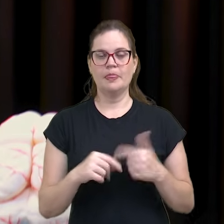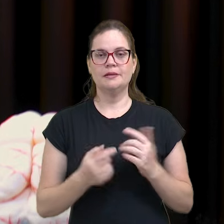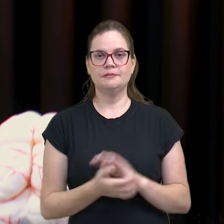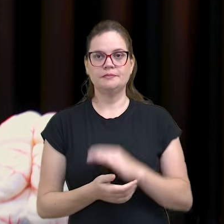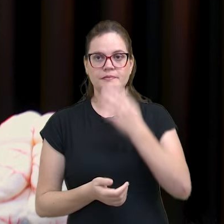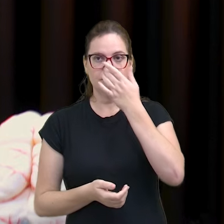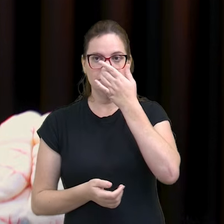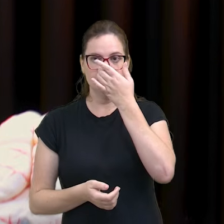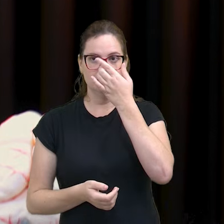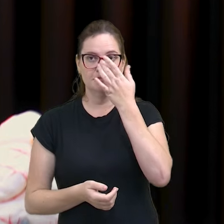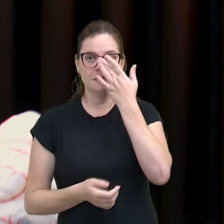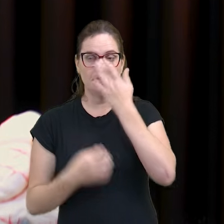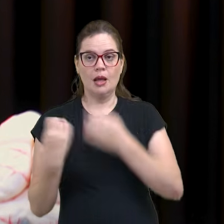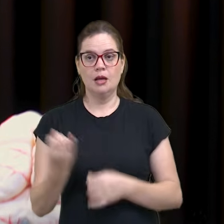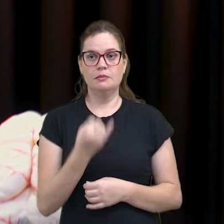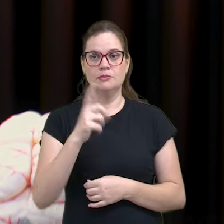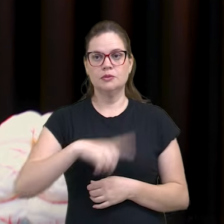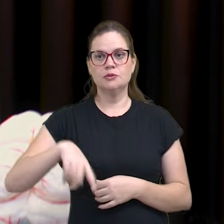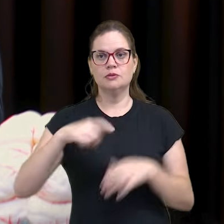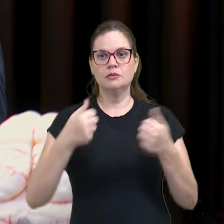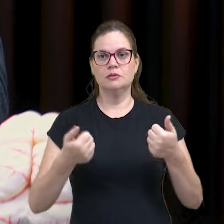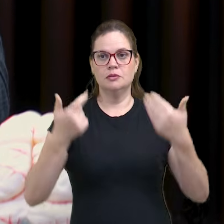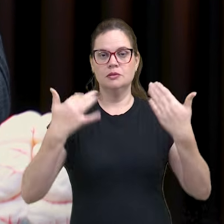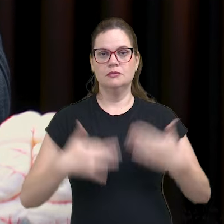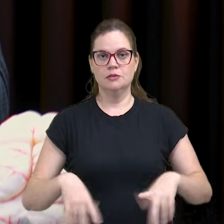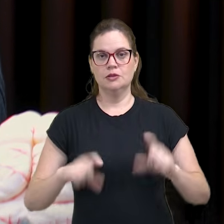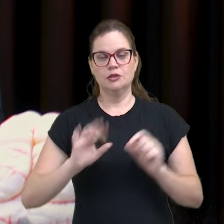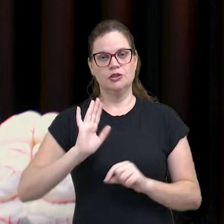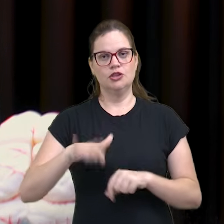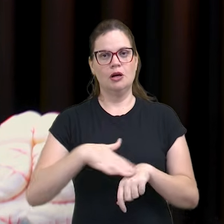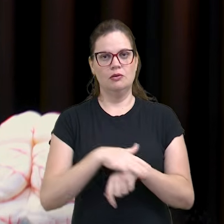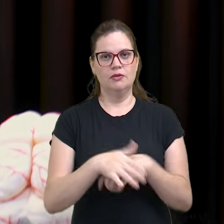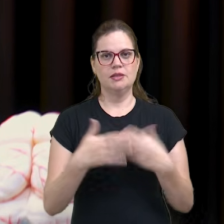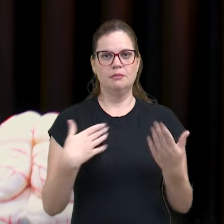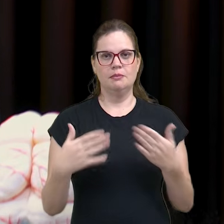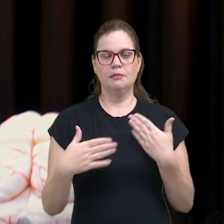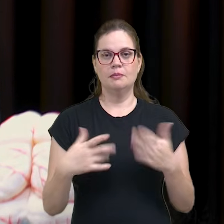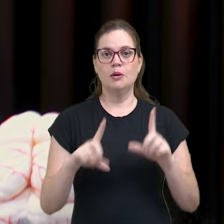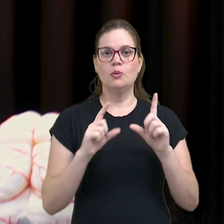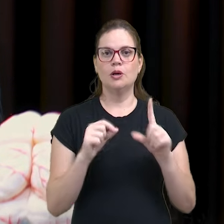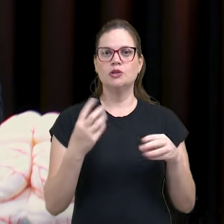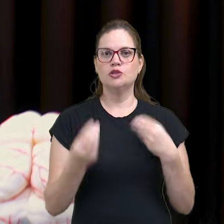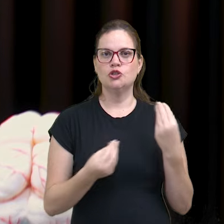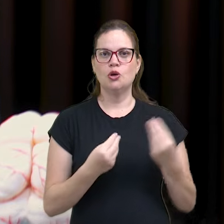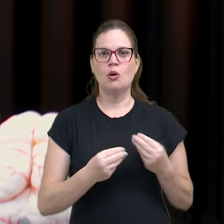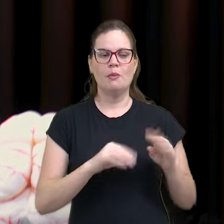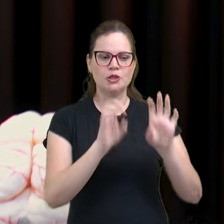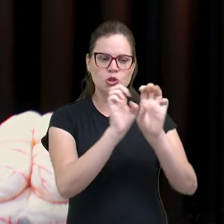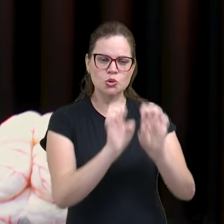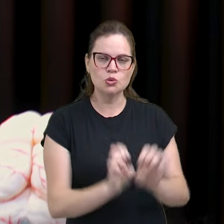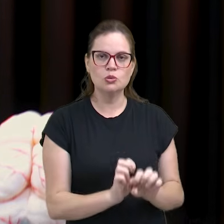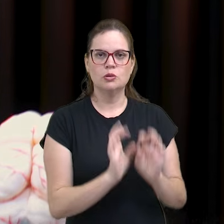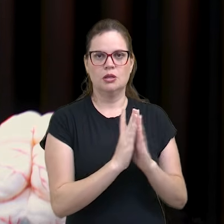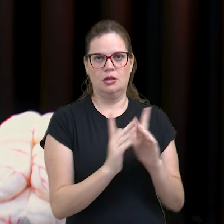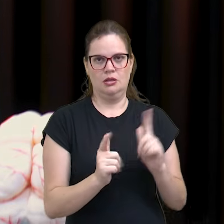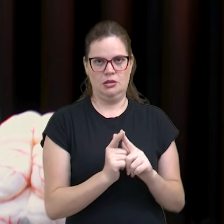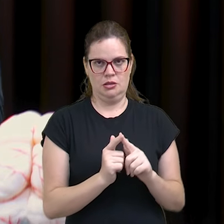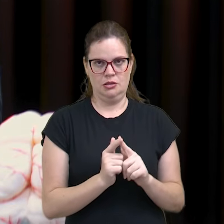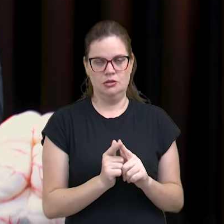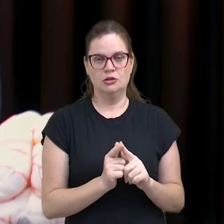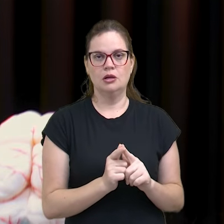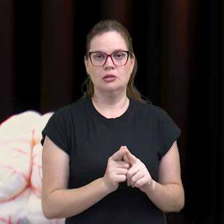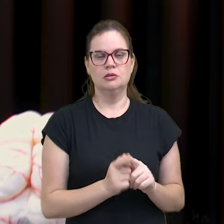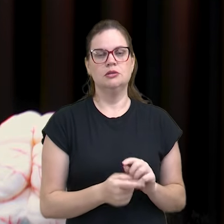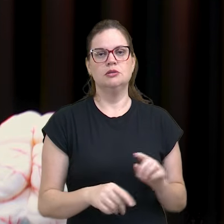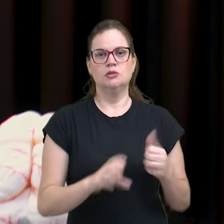aqui que já é ponto de discussão da estrutura das igrejas. E também é importante nós falarmos, nós não